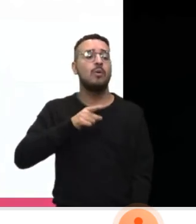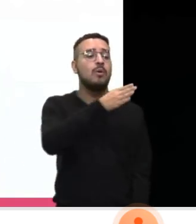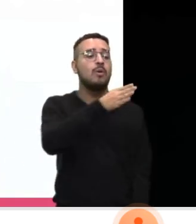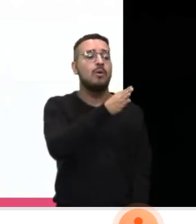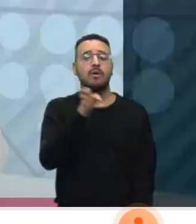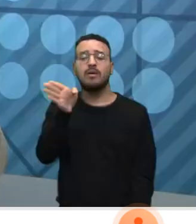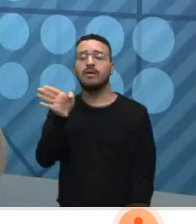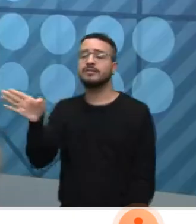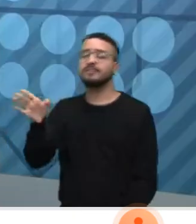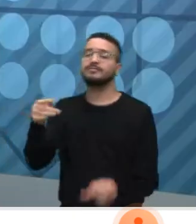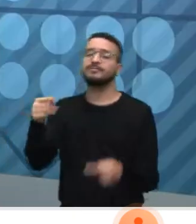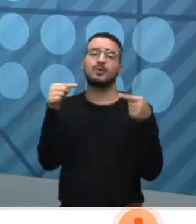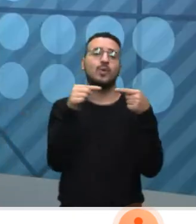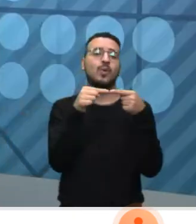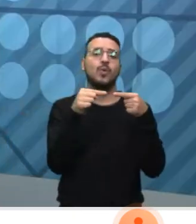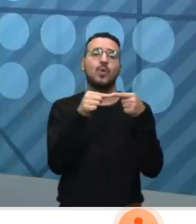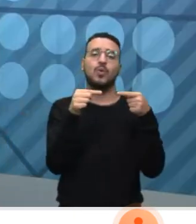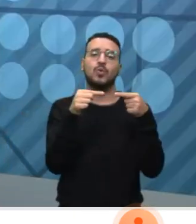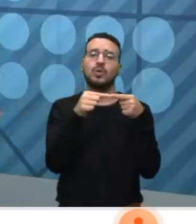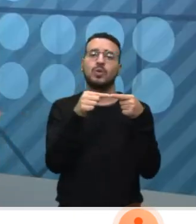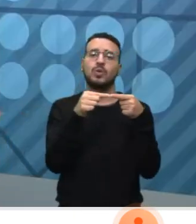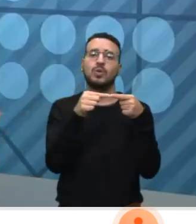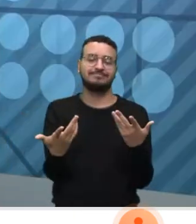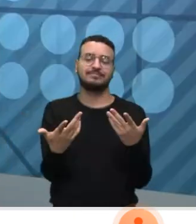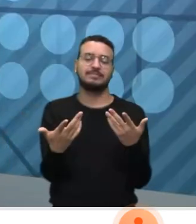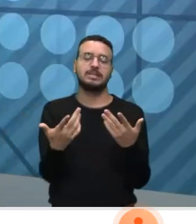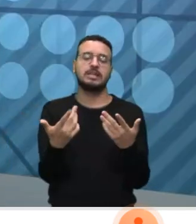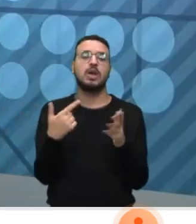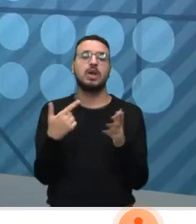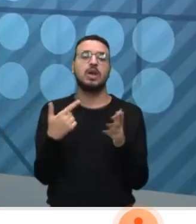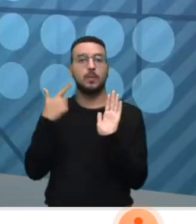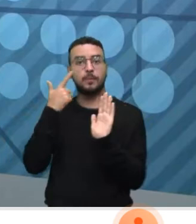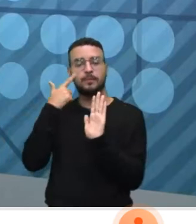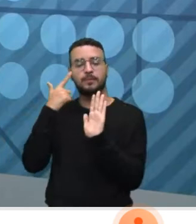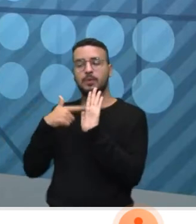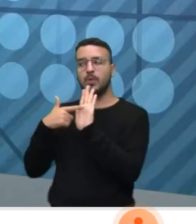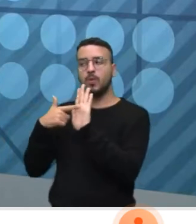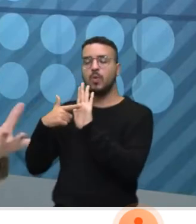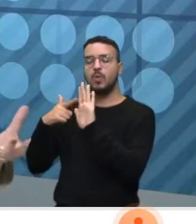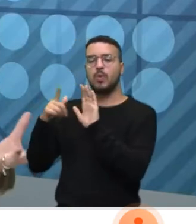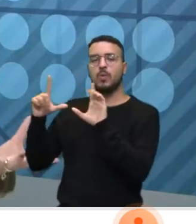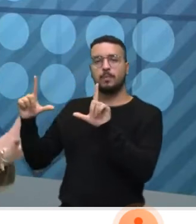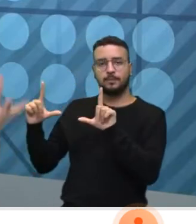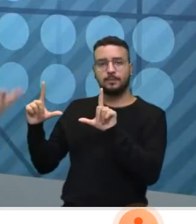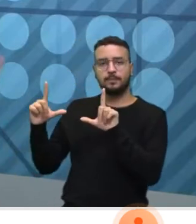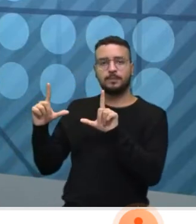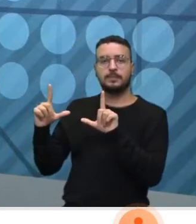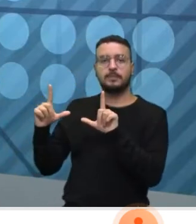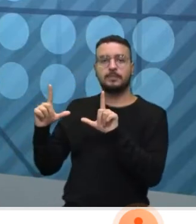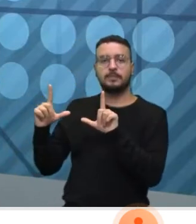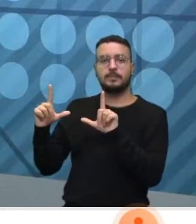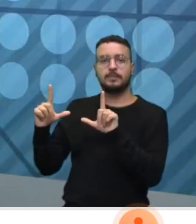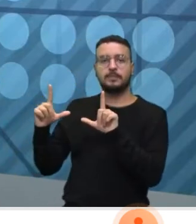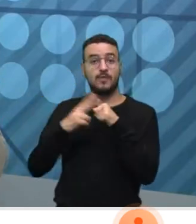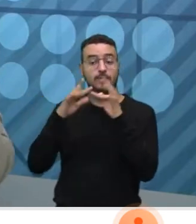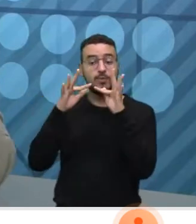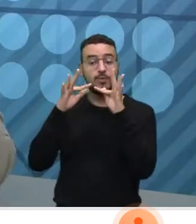No quadro, eu trouxe alguns verbos, esses verbos são verbos simples. Como é que a gente consegue